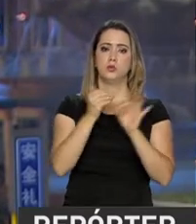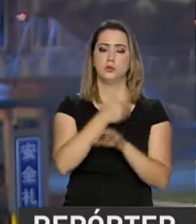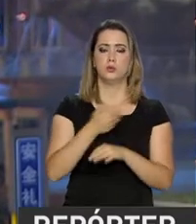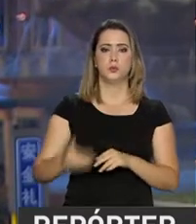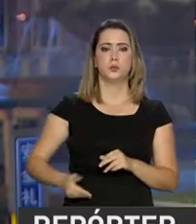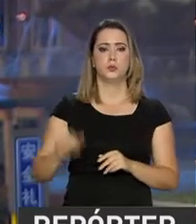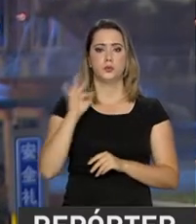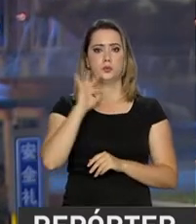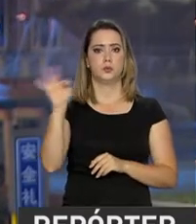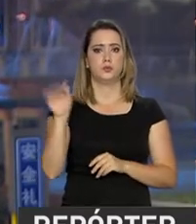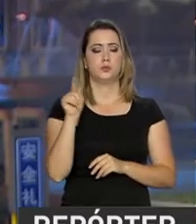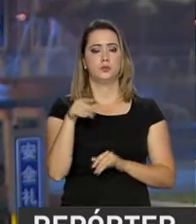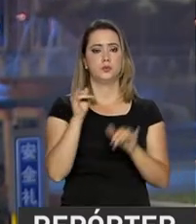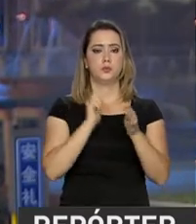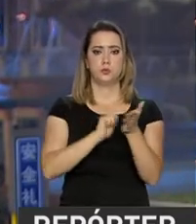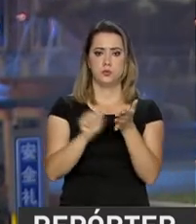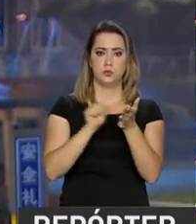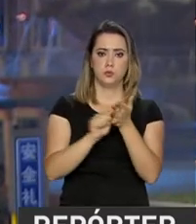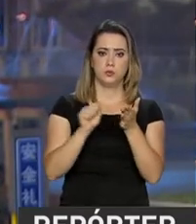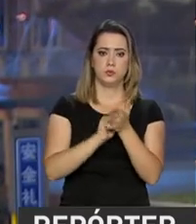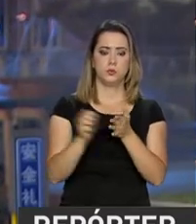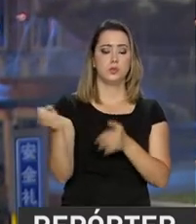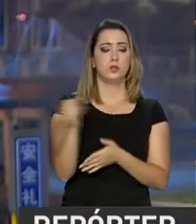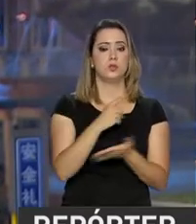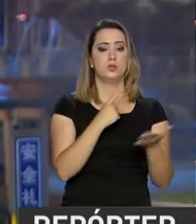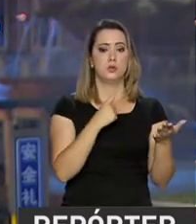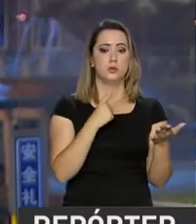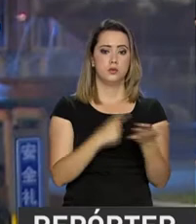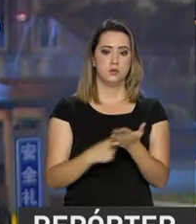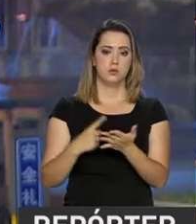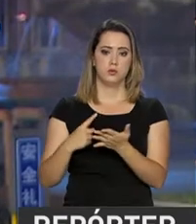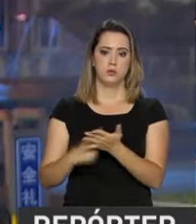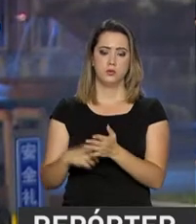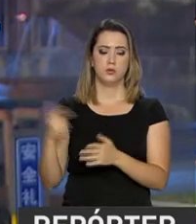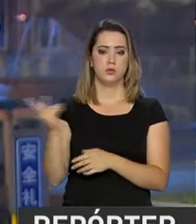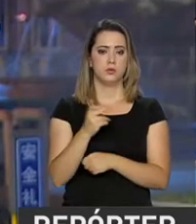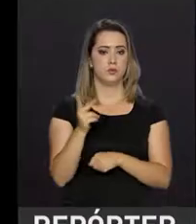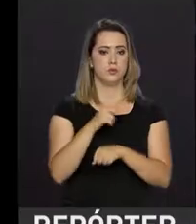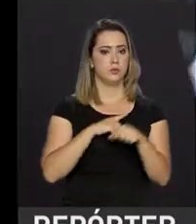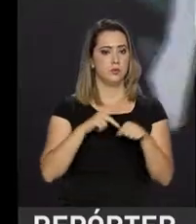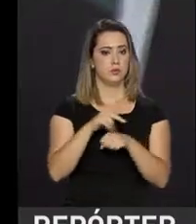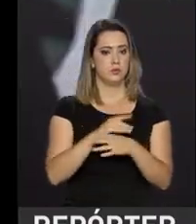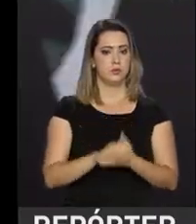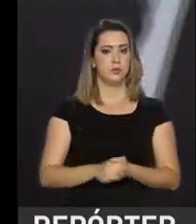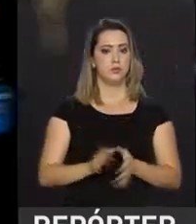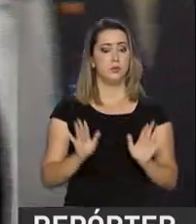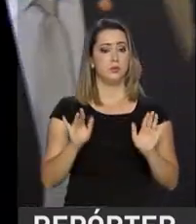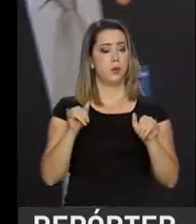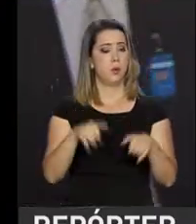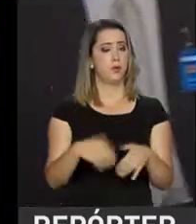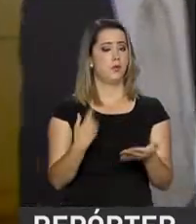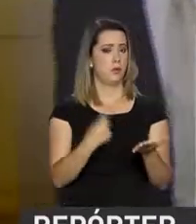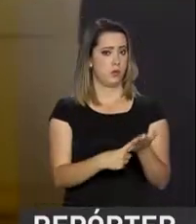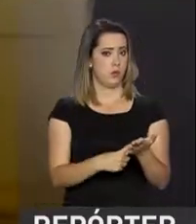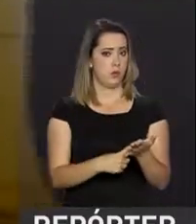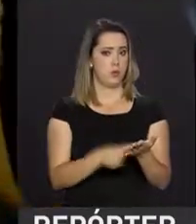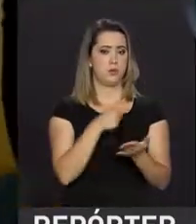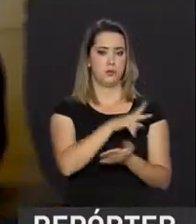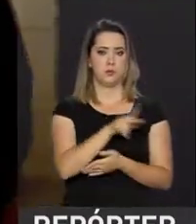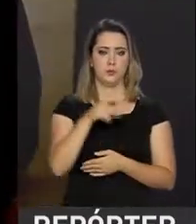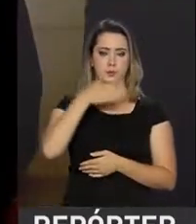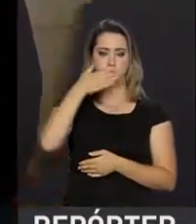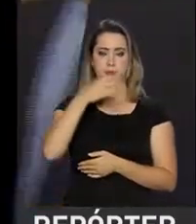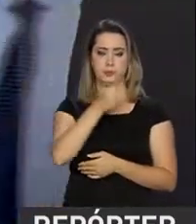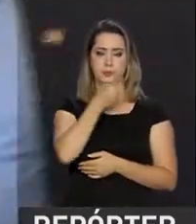quando devem ser assinados novos atos entre os dois países ao término da agenda o presidente temer